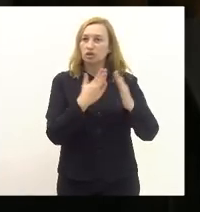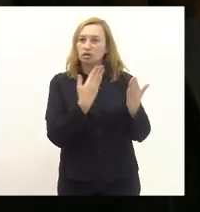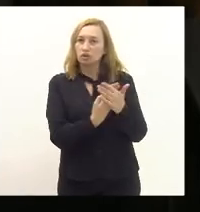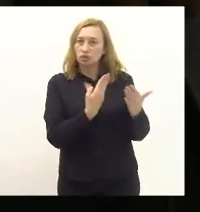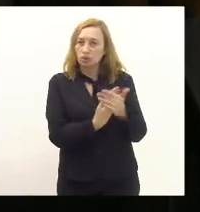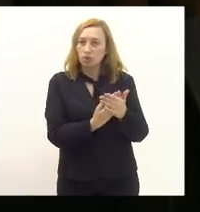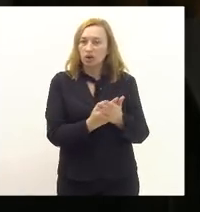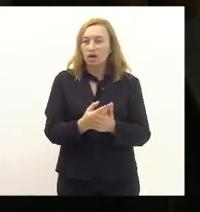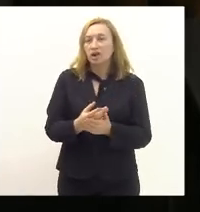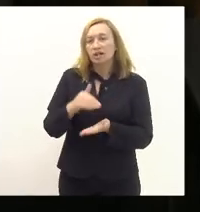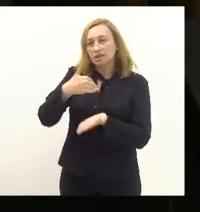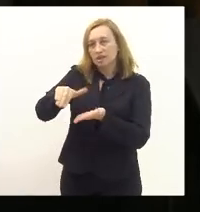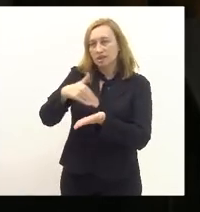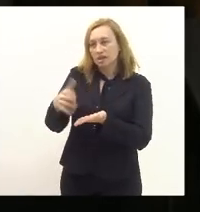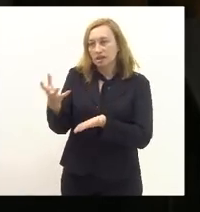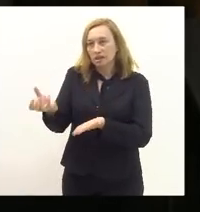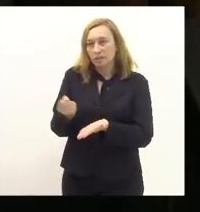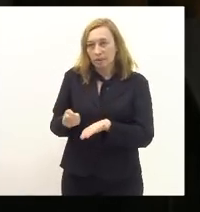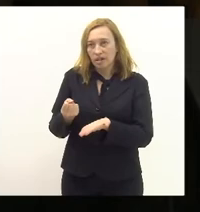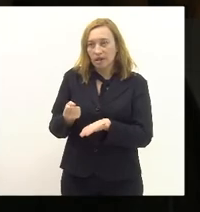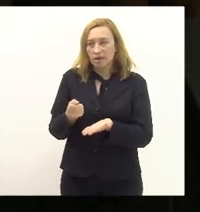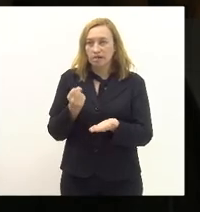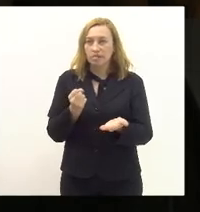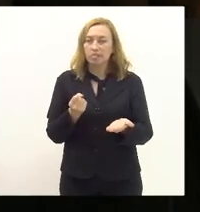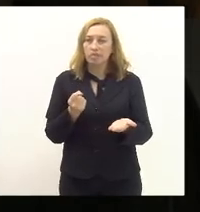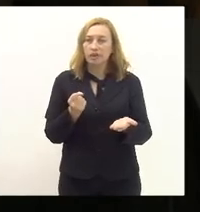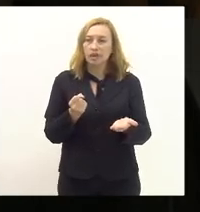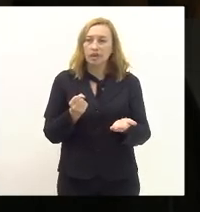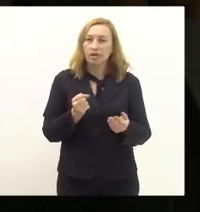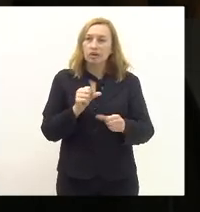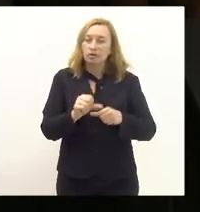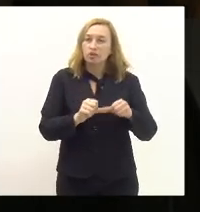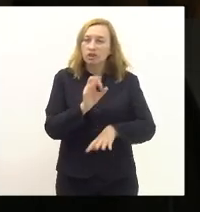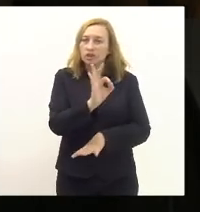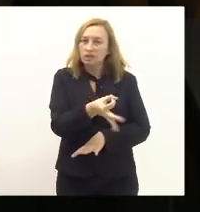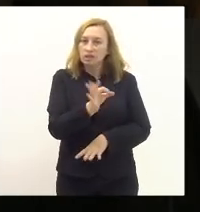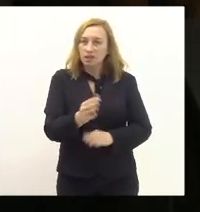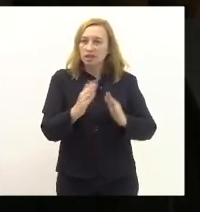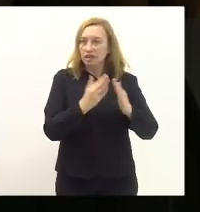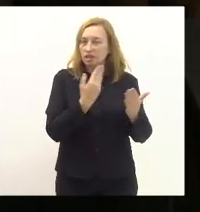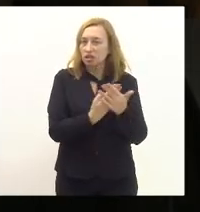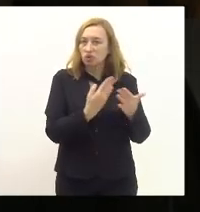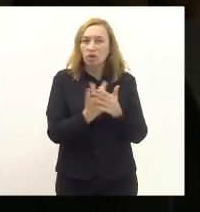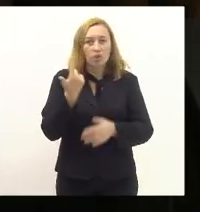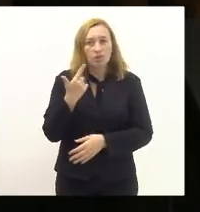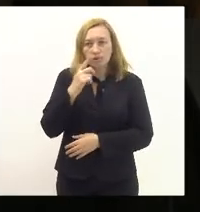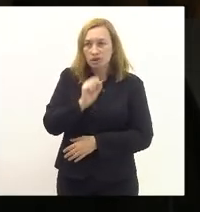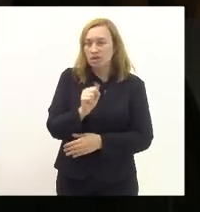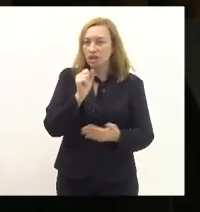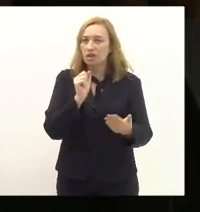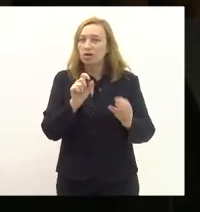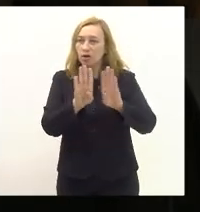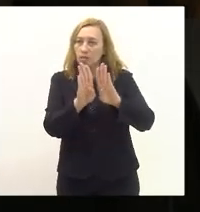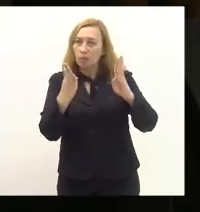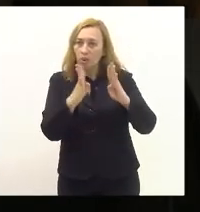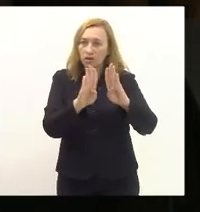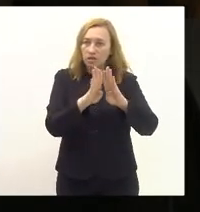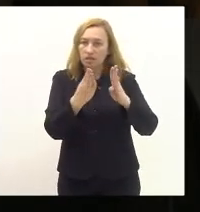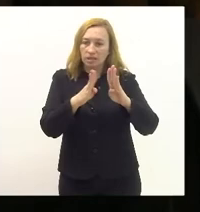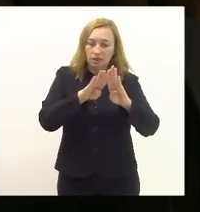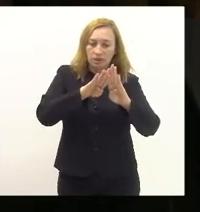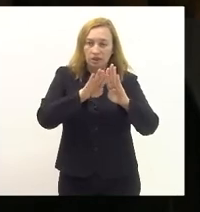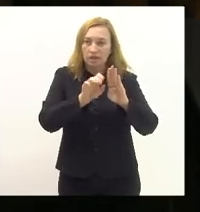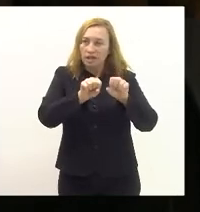que a secretaria coloca na mão da escola para fazer as mudanças necessárias, para conseguir fazer com que uma porta que estava emperrada possa